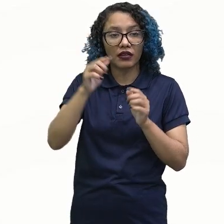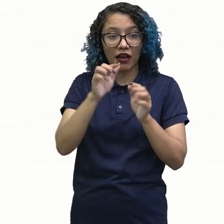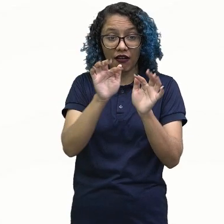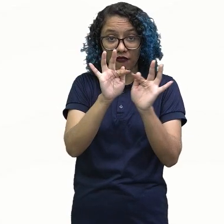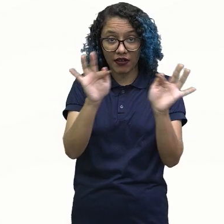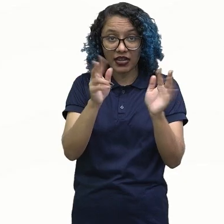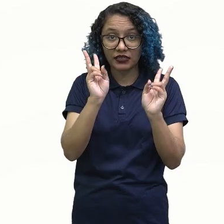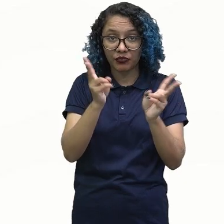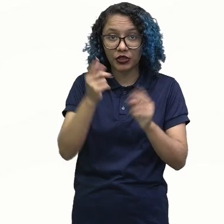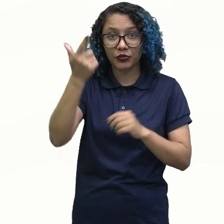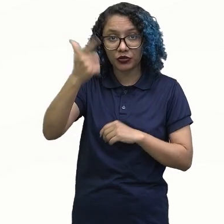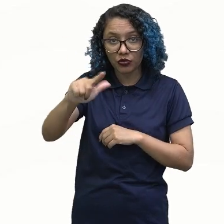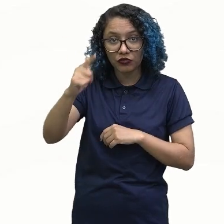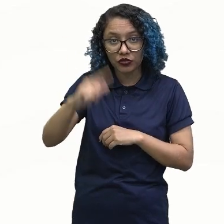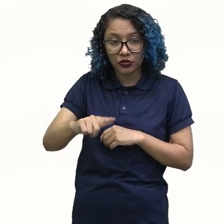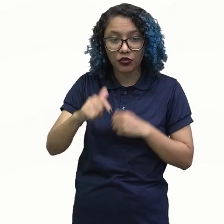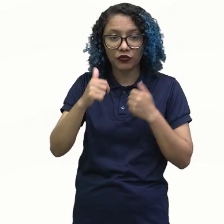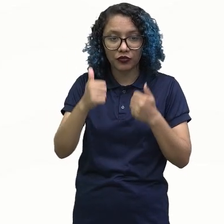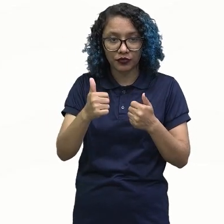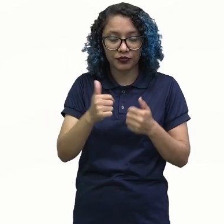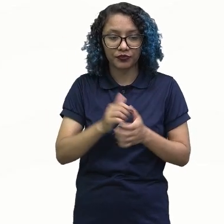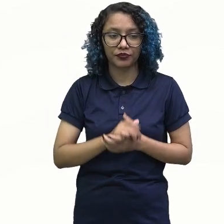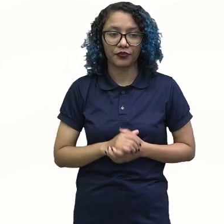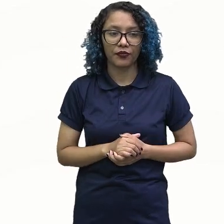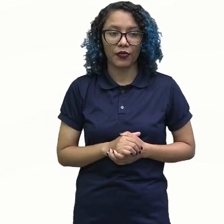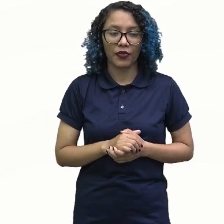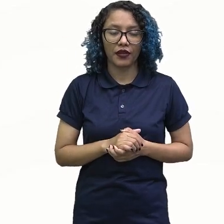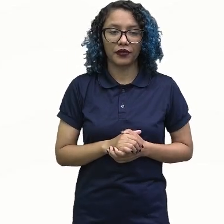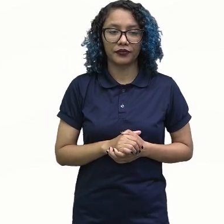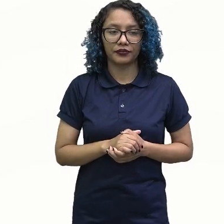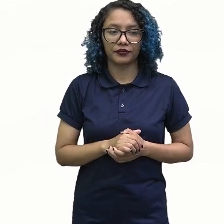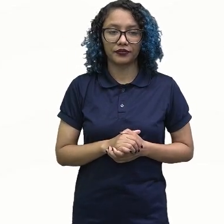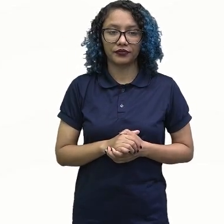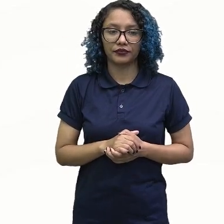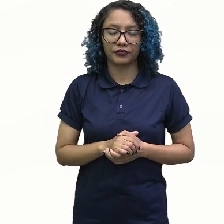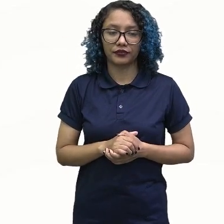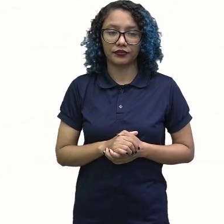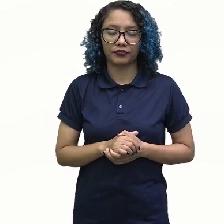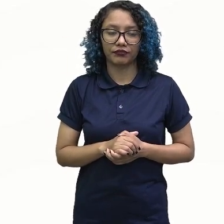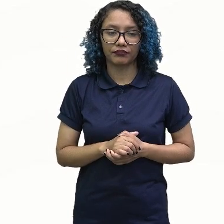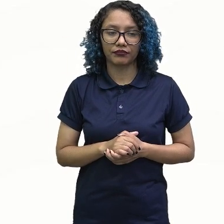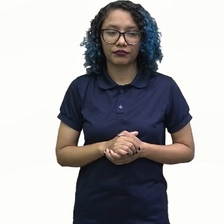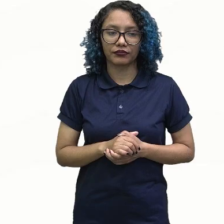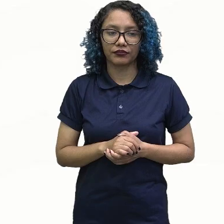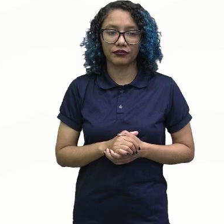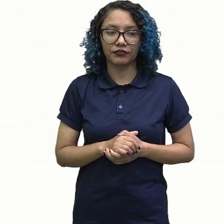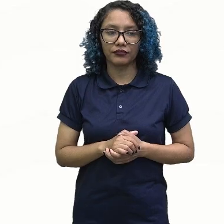essa situação de ir para o plural, certo? Muito bem.